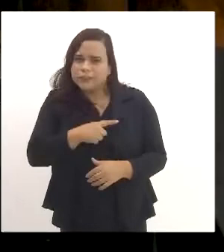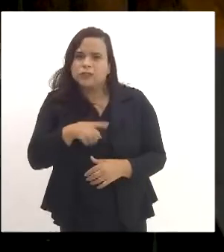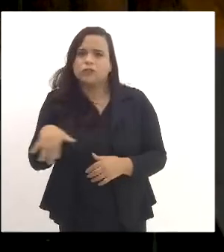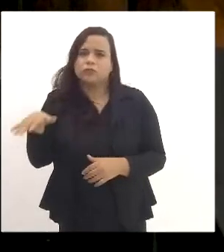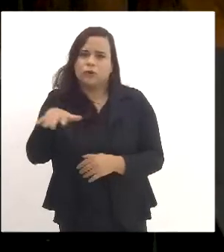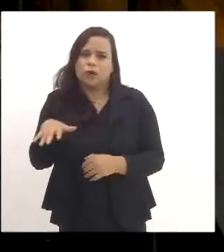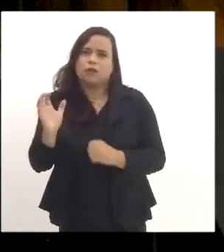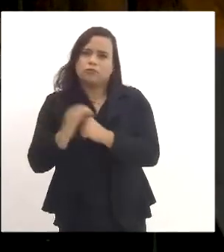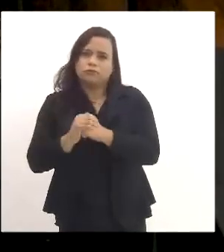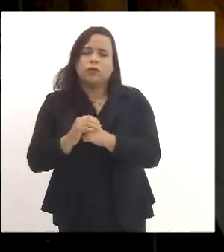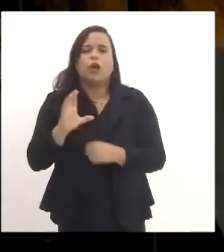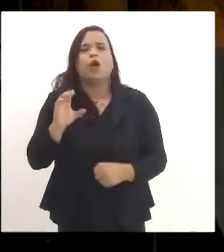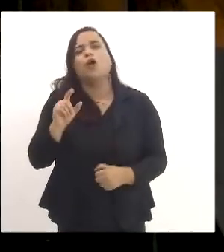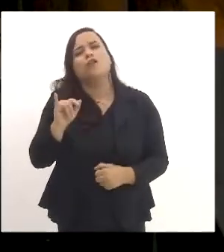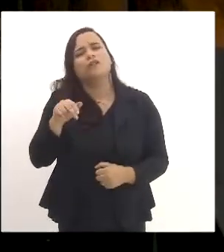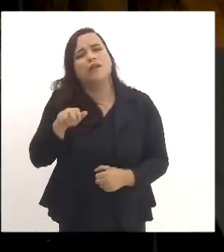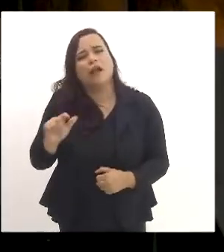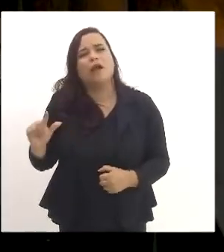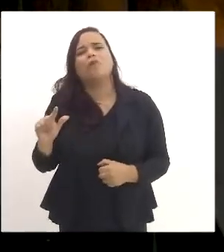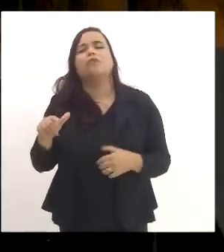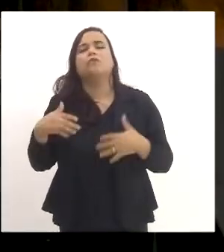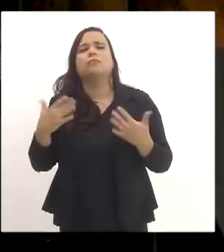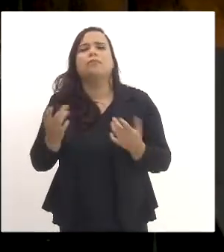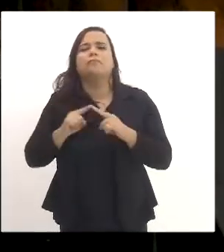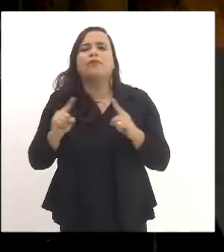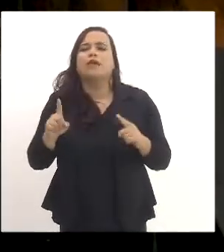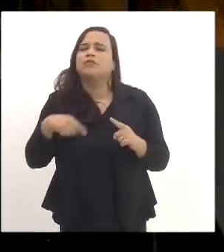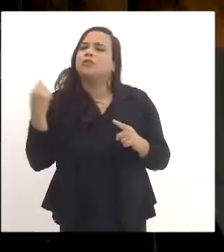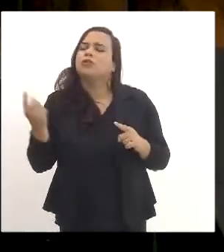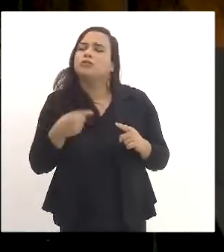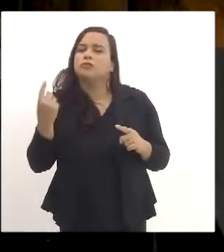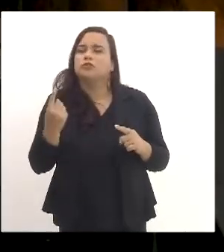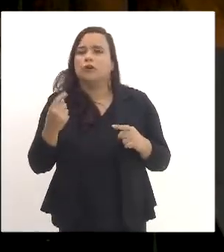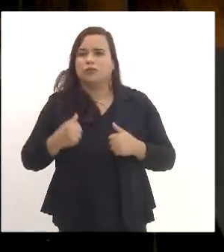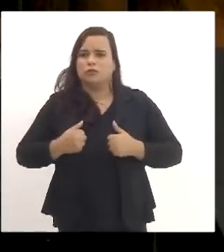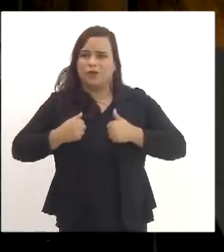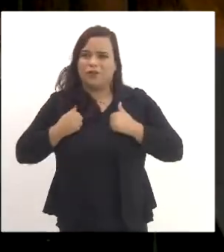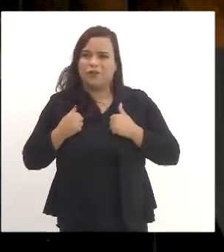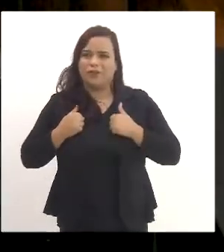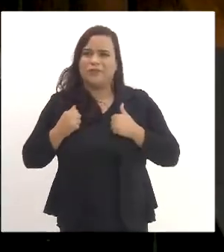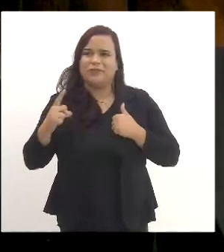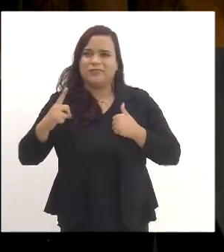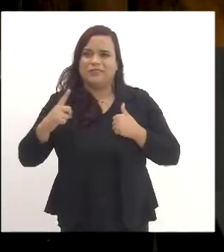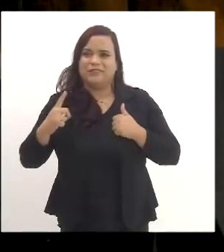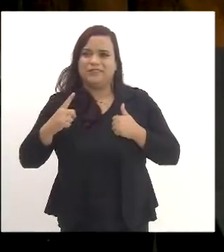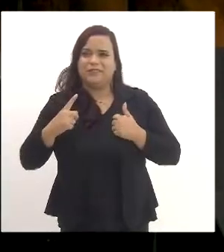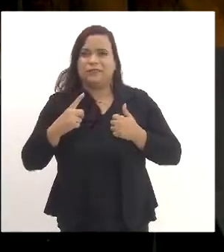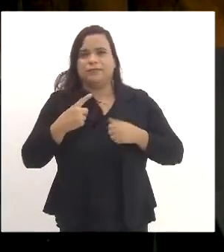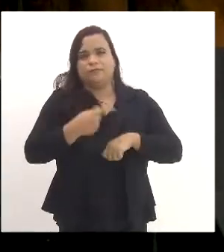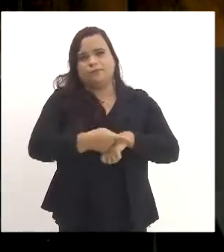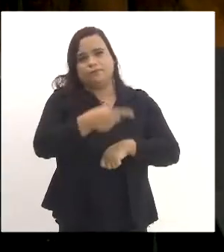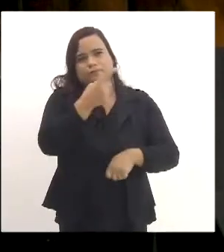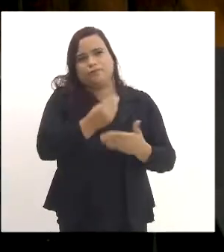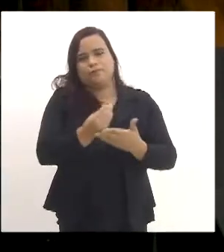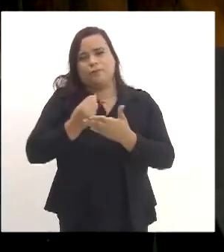hoje orgulha-me muito receber a medalha Tiradentes como português. Essa